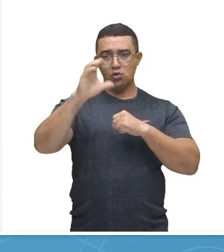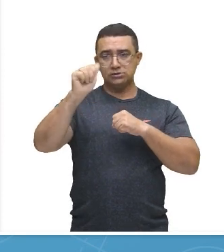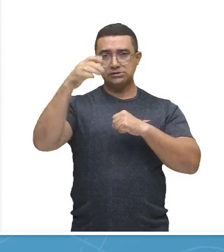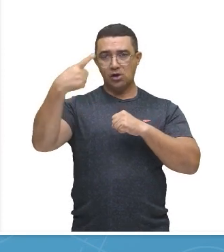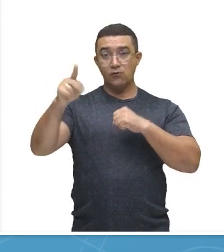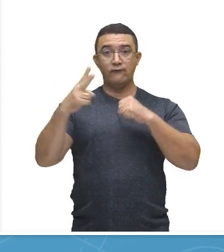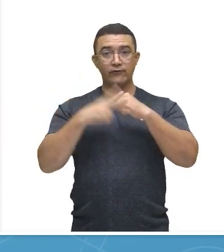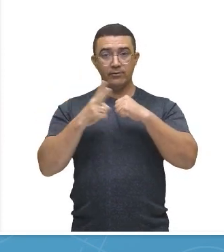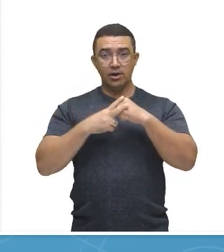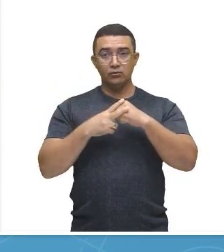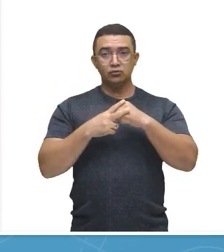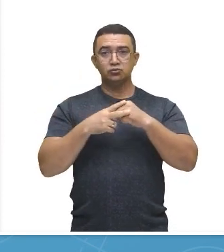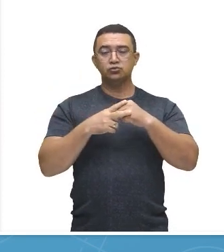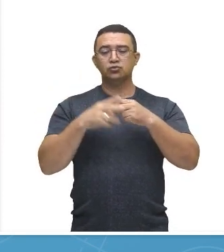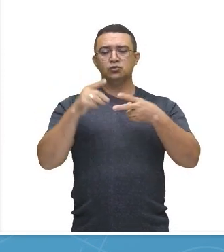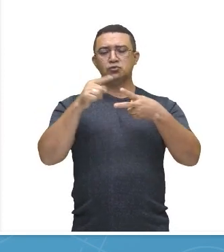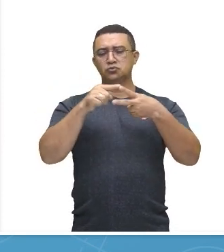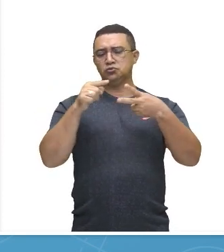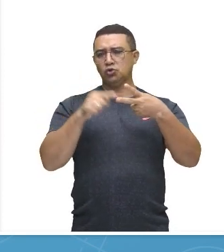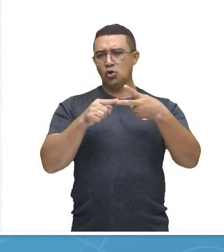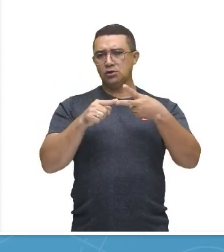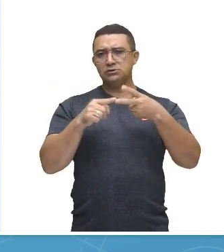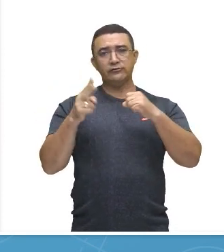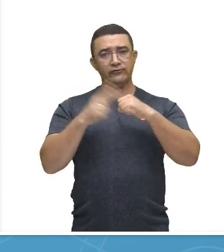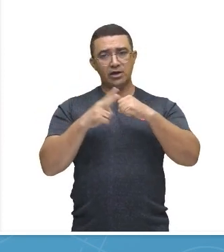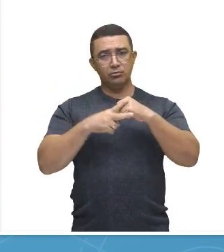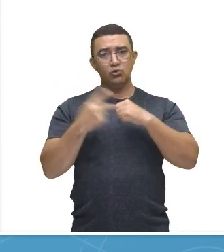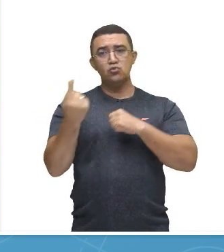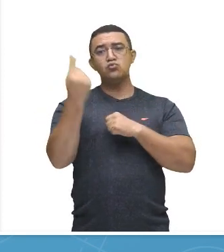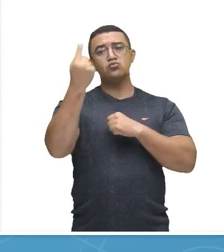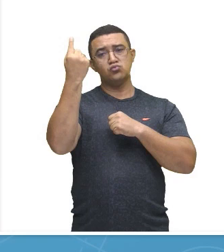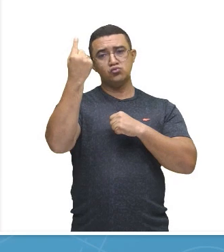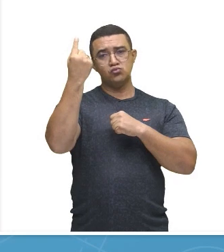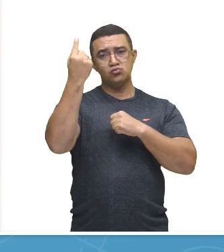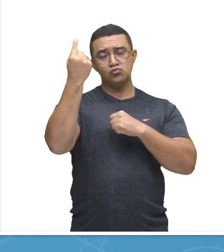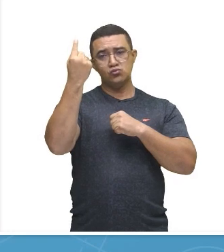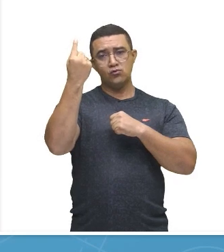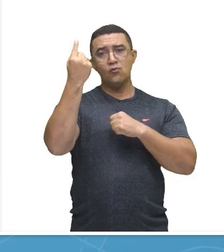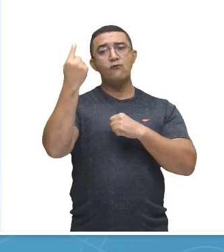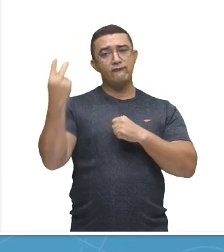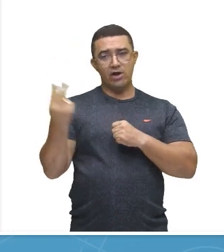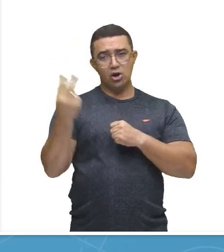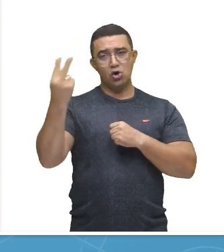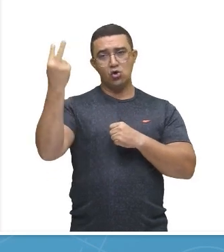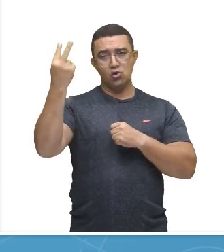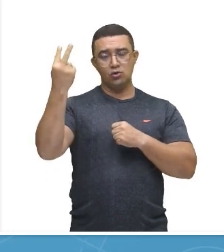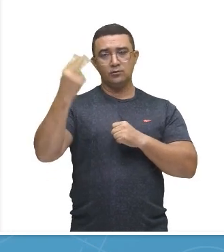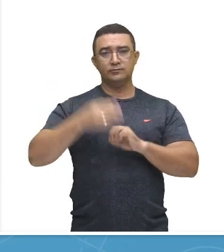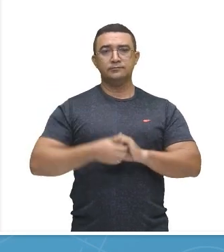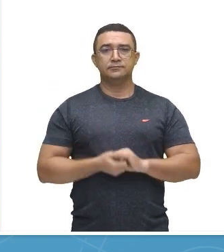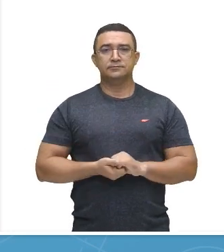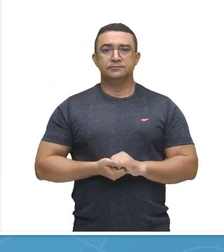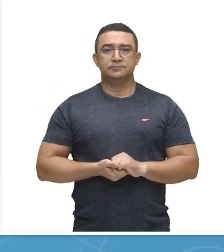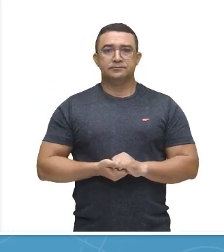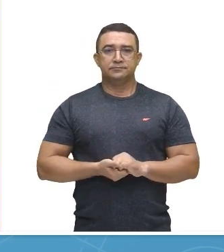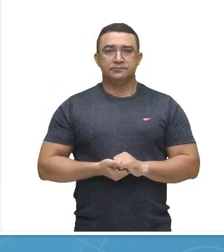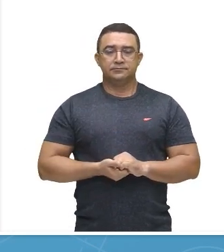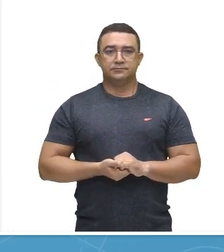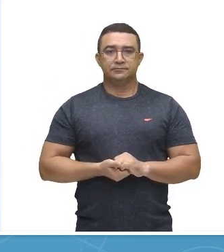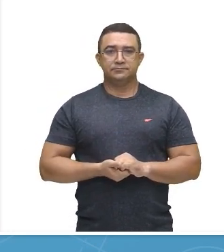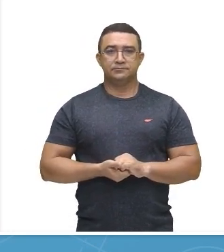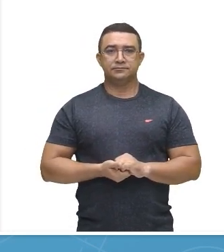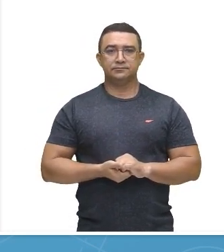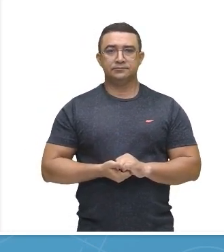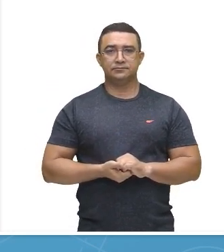valor de 1. A frase tem que ter sentido completo, já a oração não. Ela pode ter o sentido